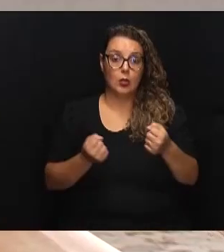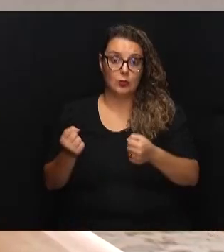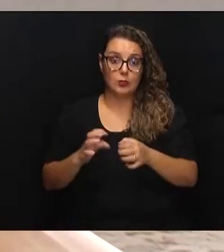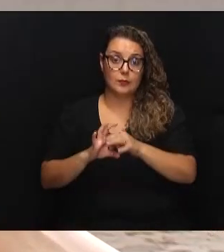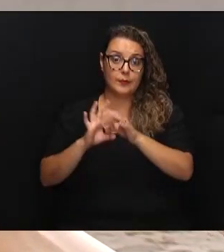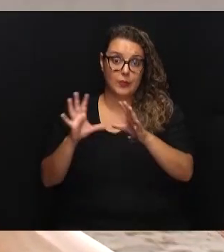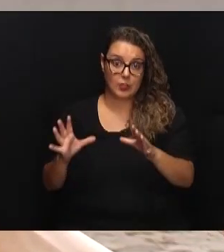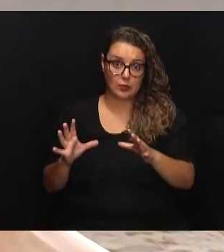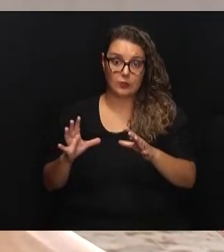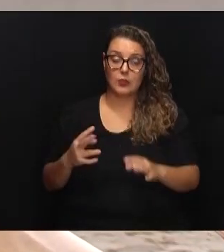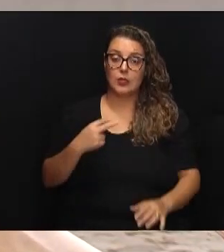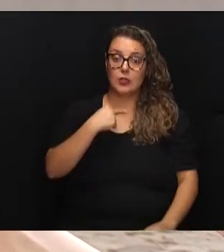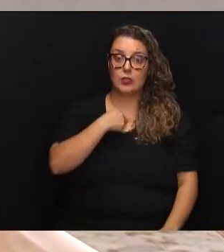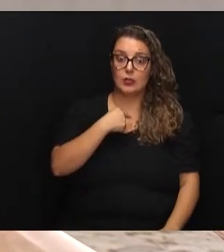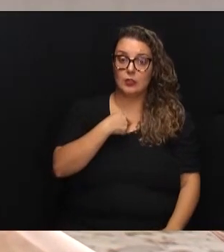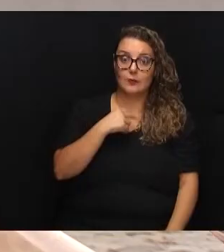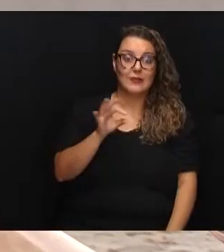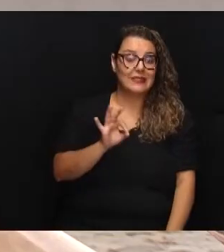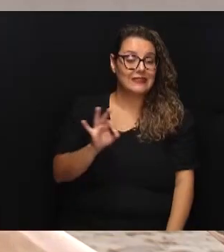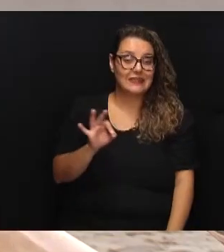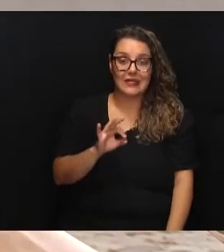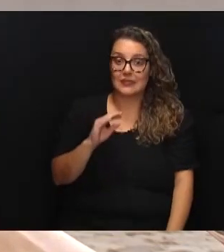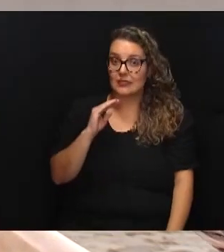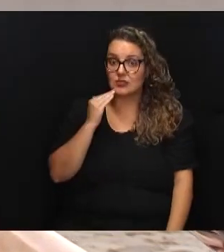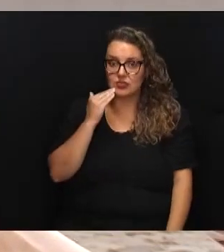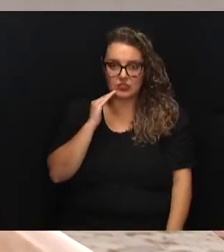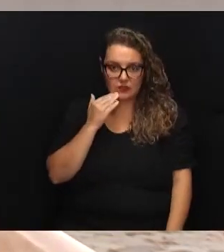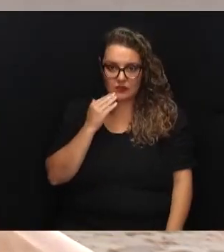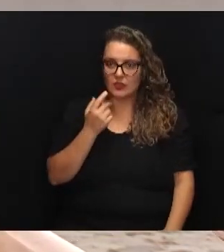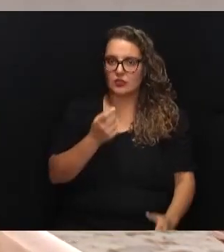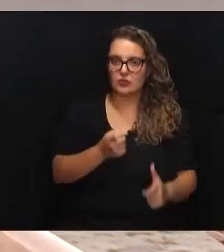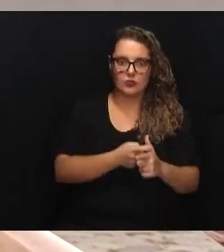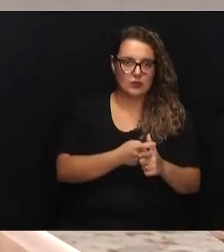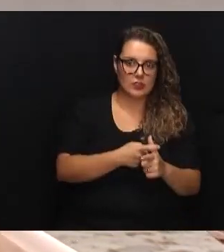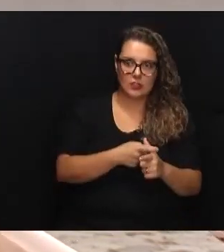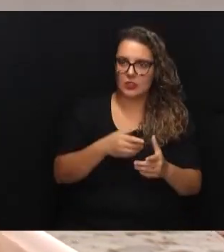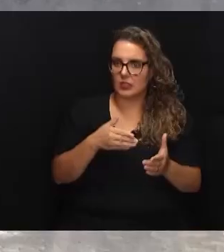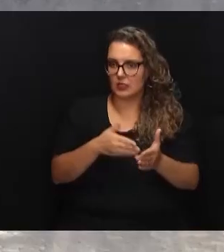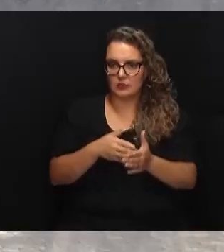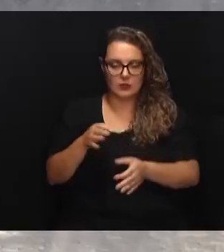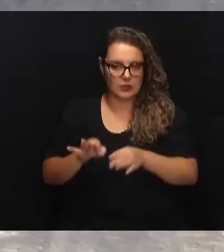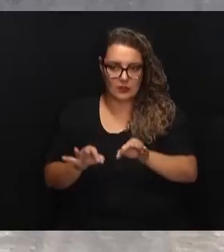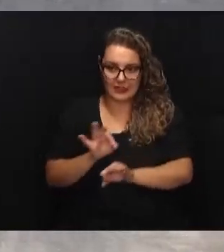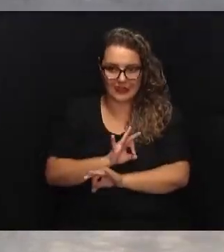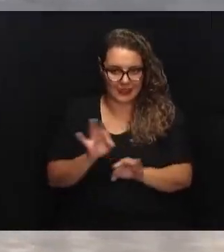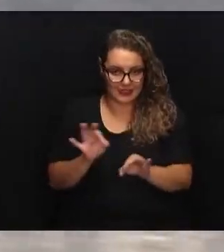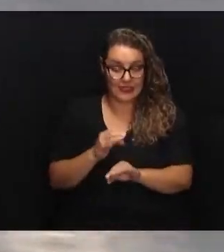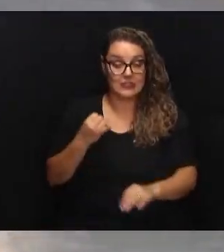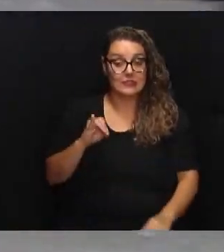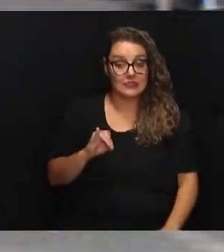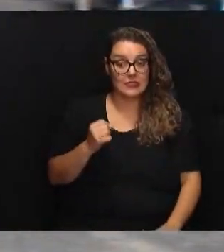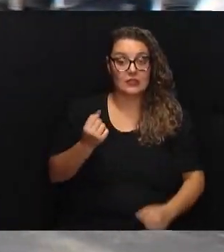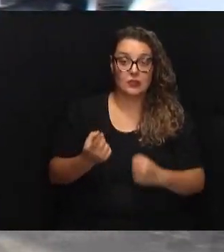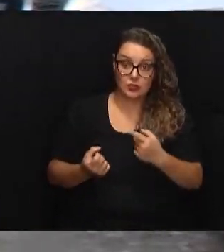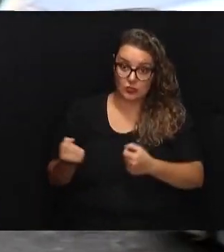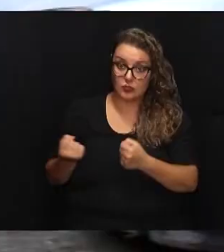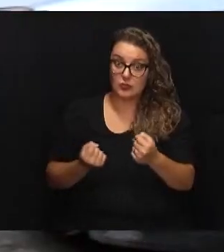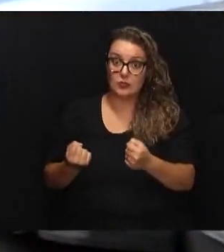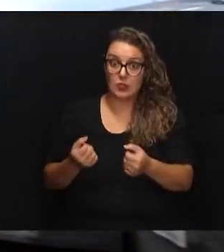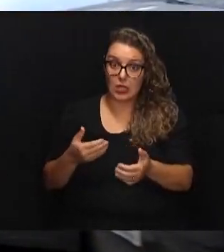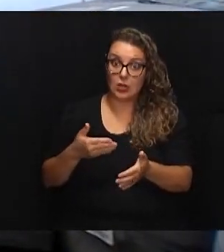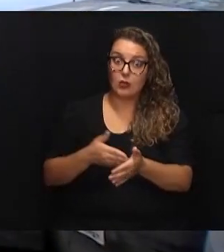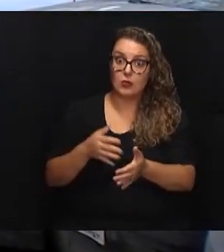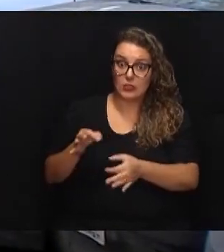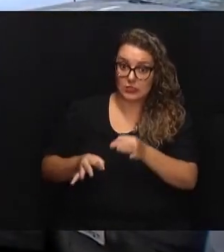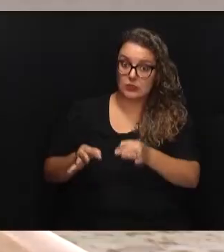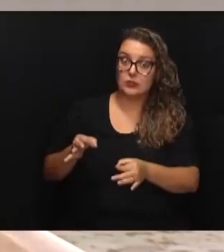Para um veículo ser liberado do pátio, ele não pode ter nenhum débito e não pode ter nenhuma restrição judicial. Caso algum veículo